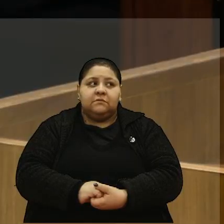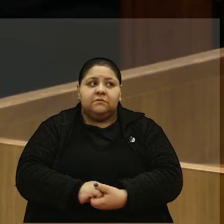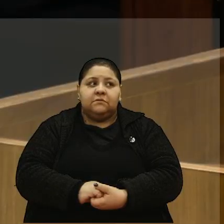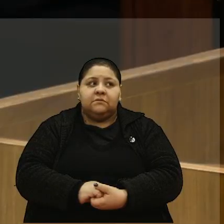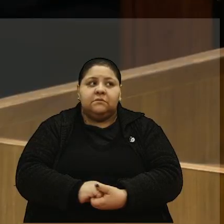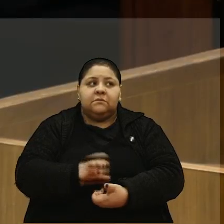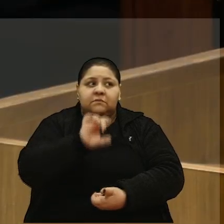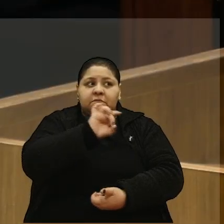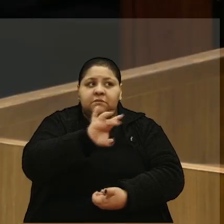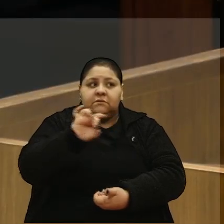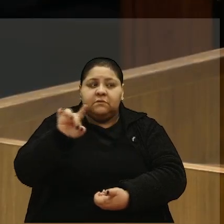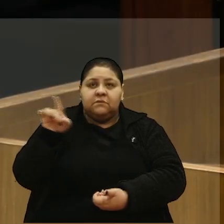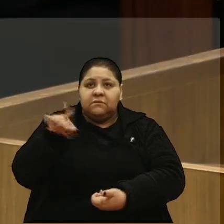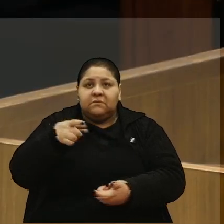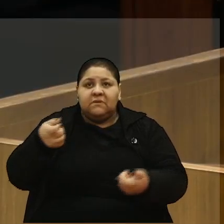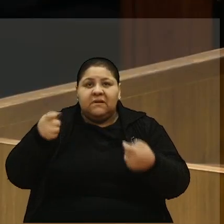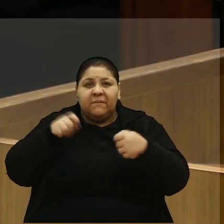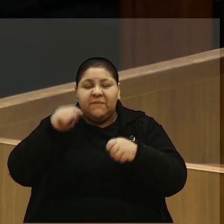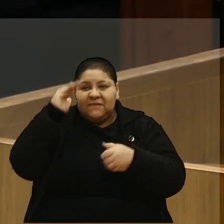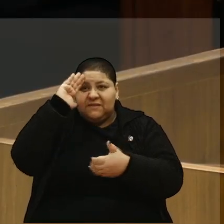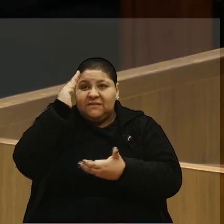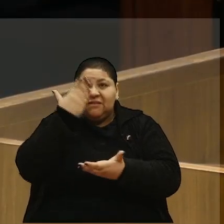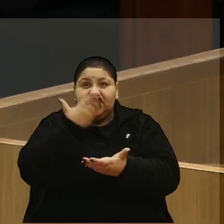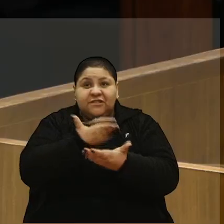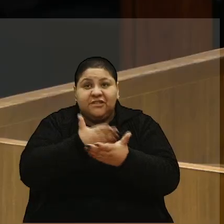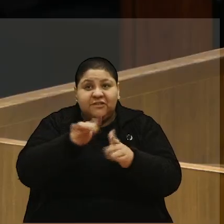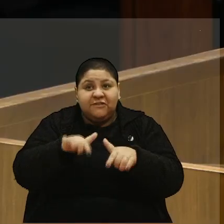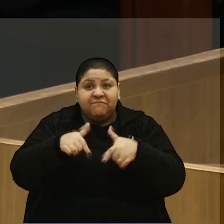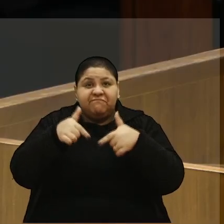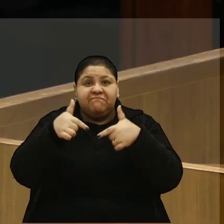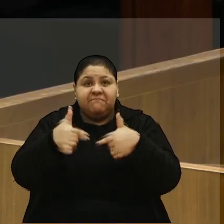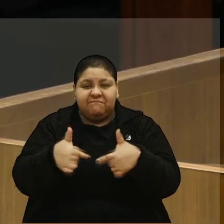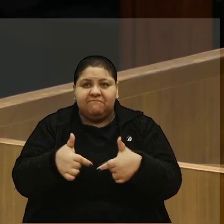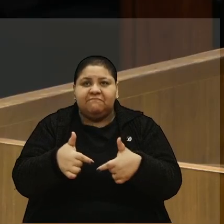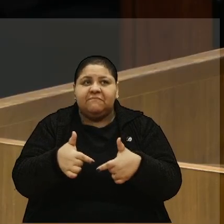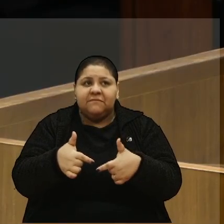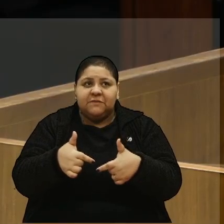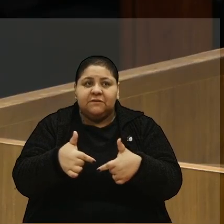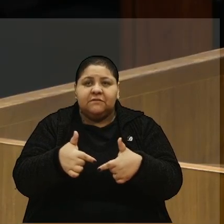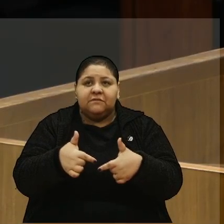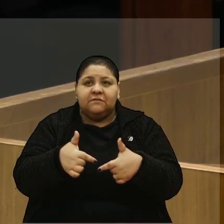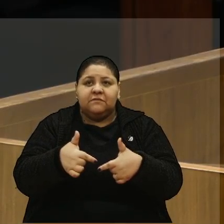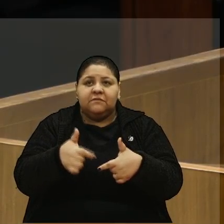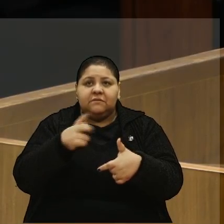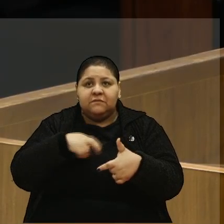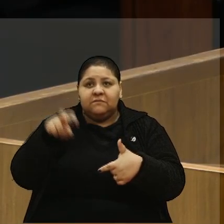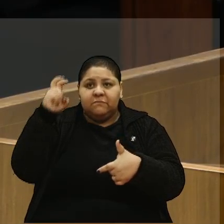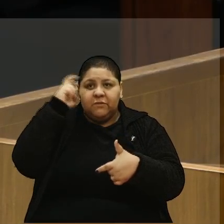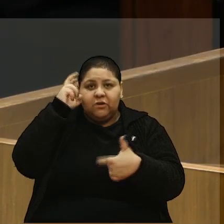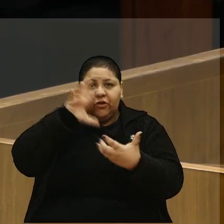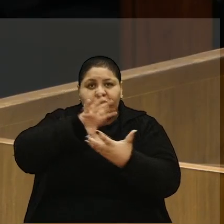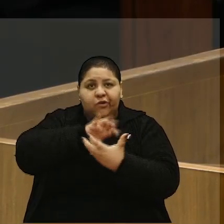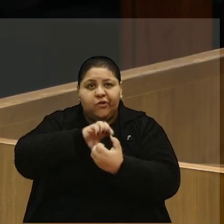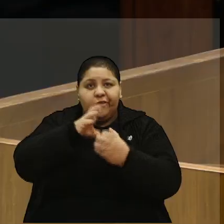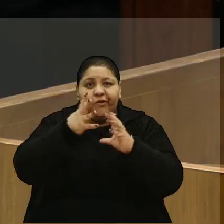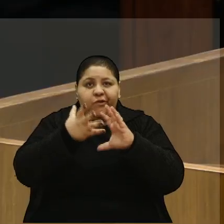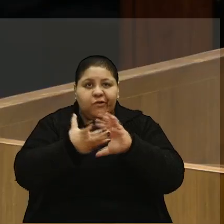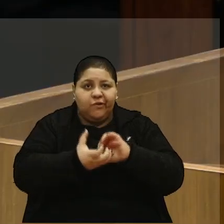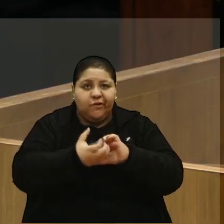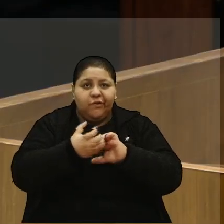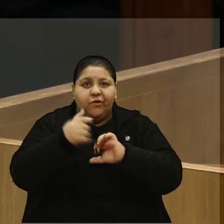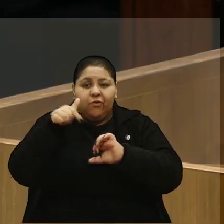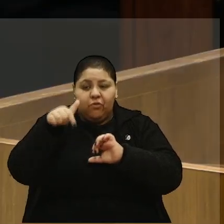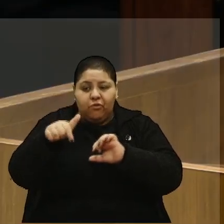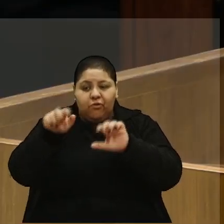Cada vez mais é preciso apostar em ações para a cultura e arte, uma das